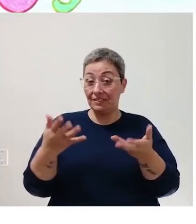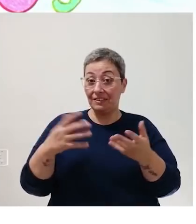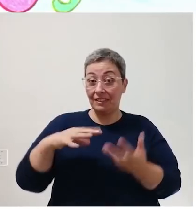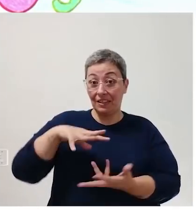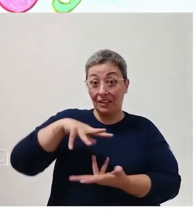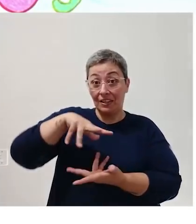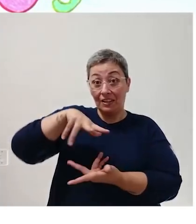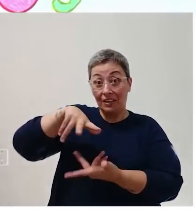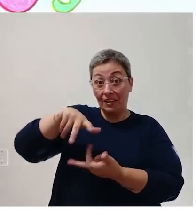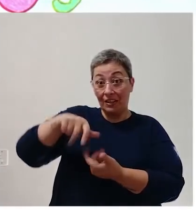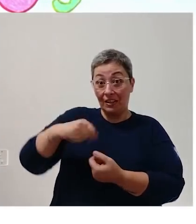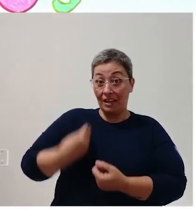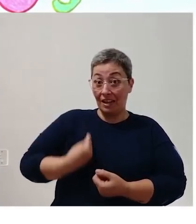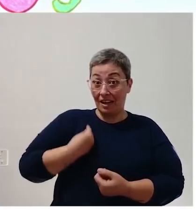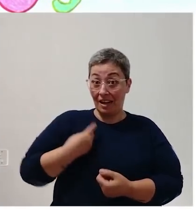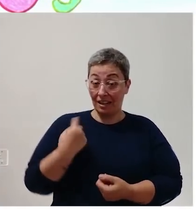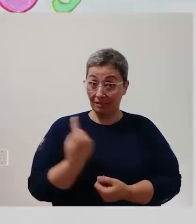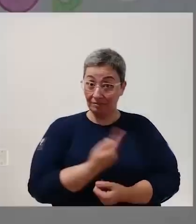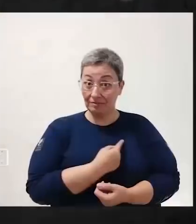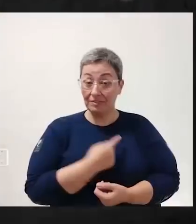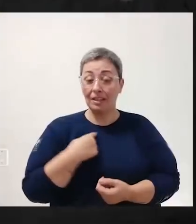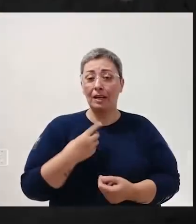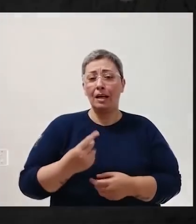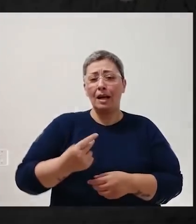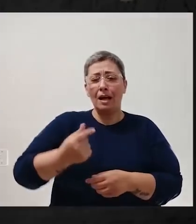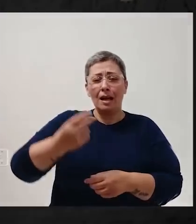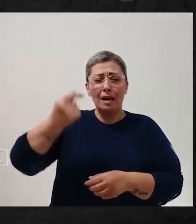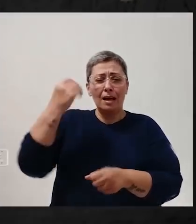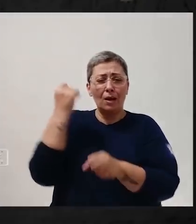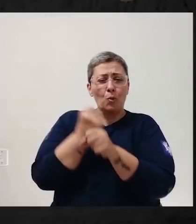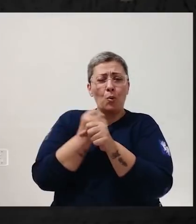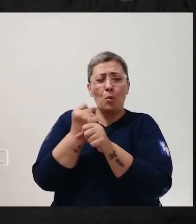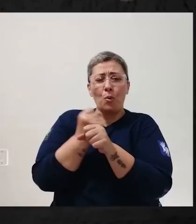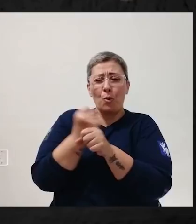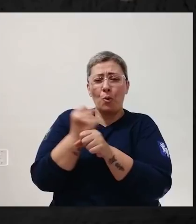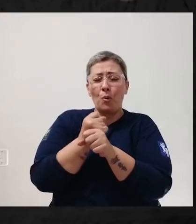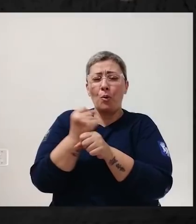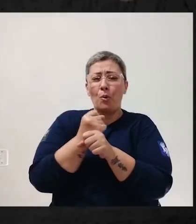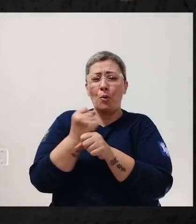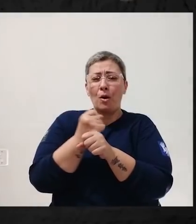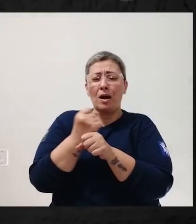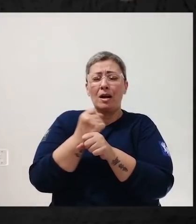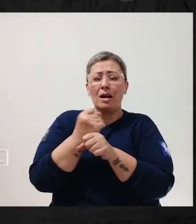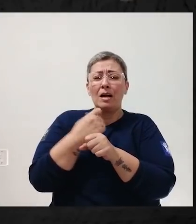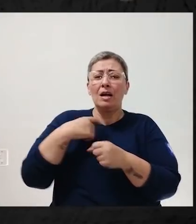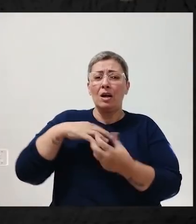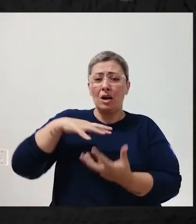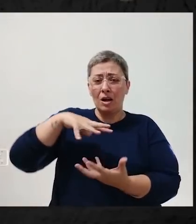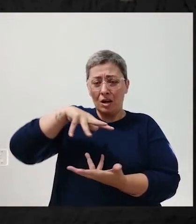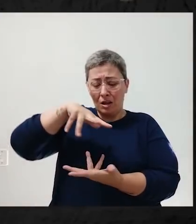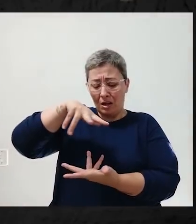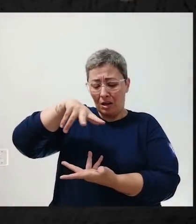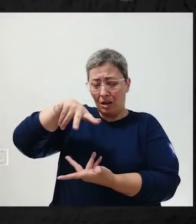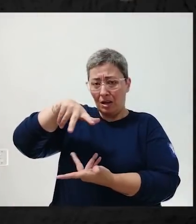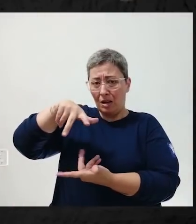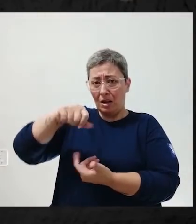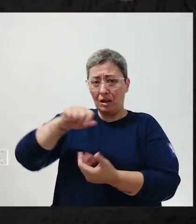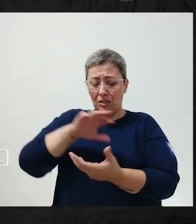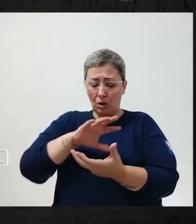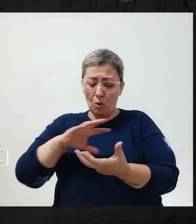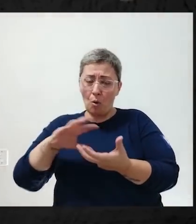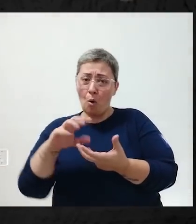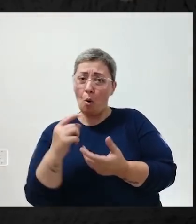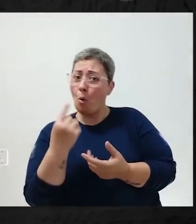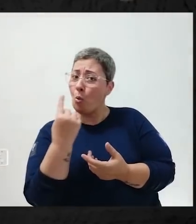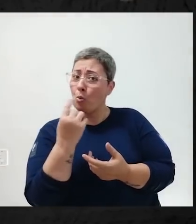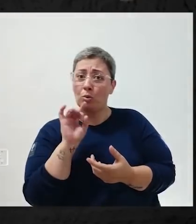Episódio de hoje, Planeta Terra, nosso lar. Há milhões e milhões de anos atrás, o nosso planeta